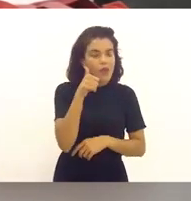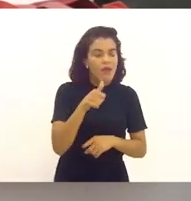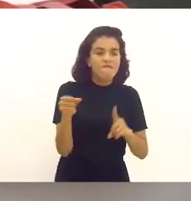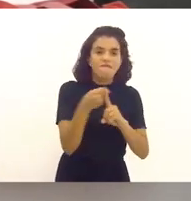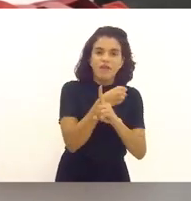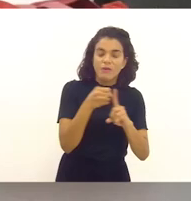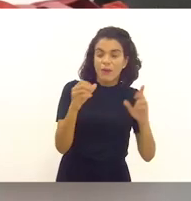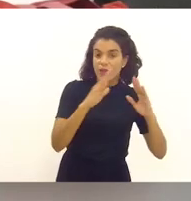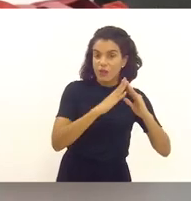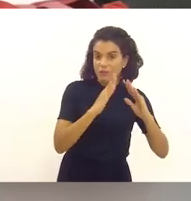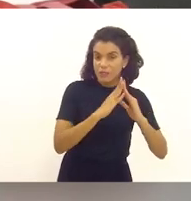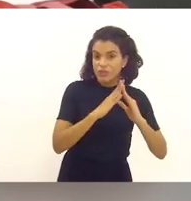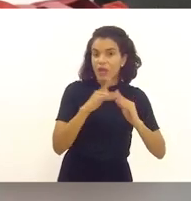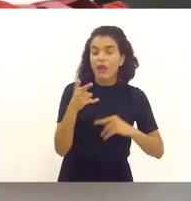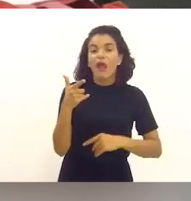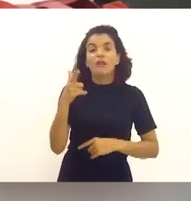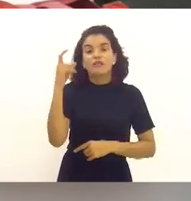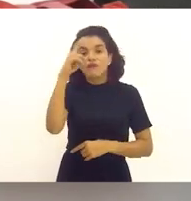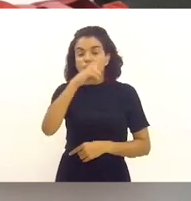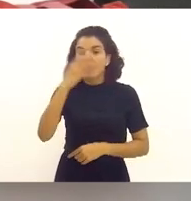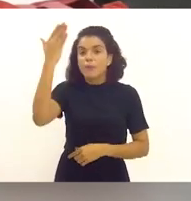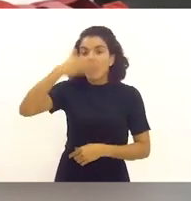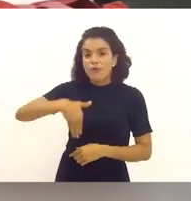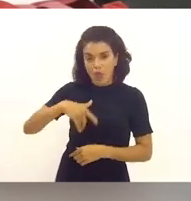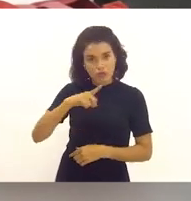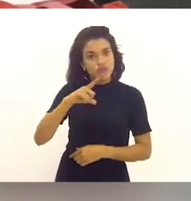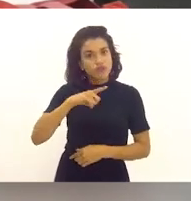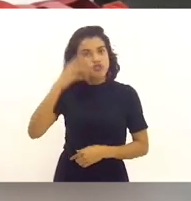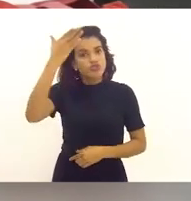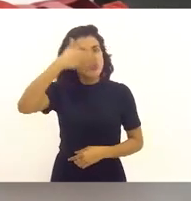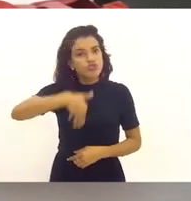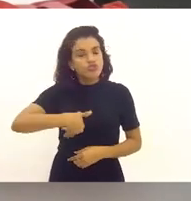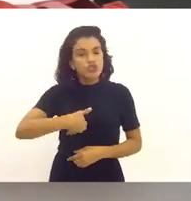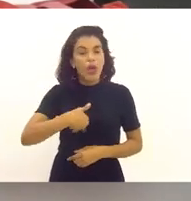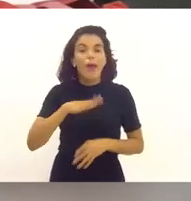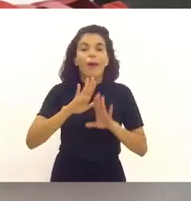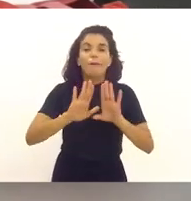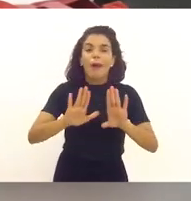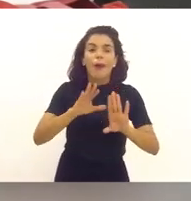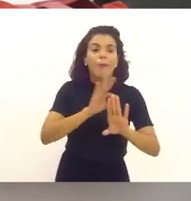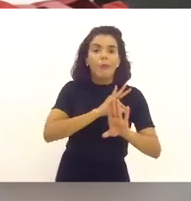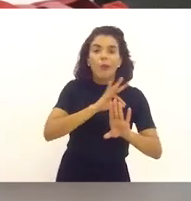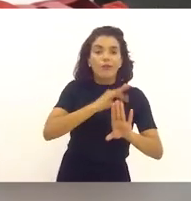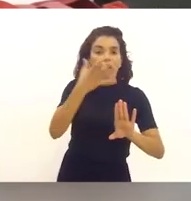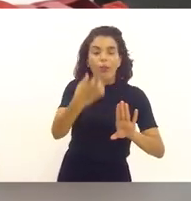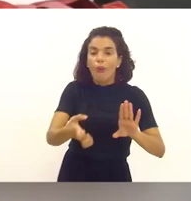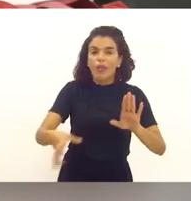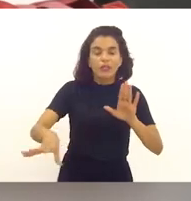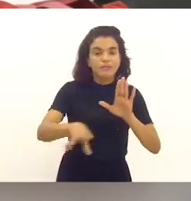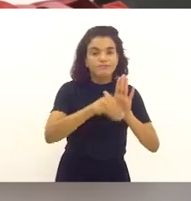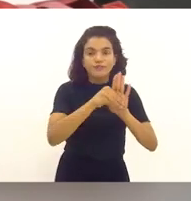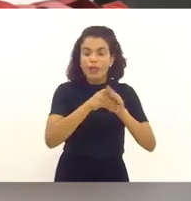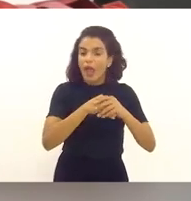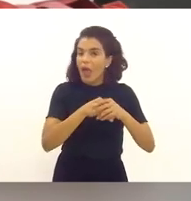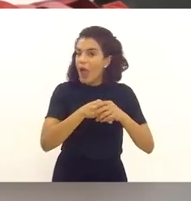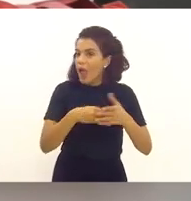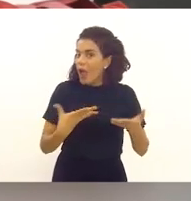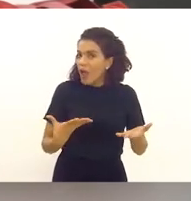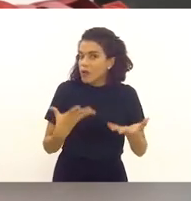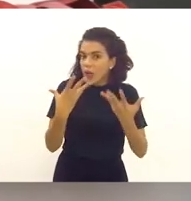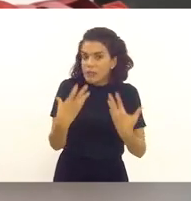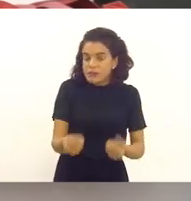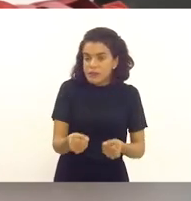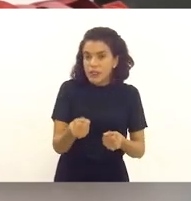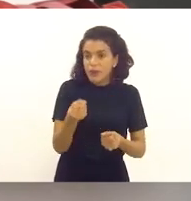para colocar as provas eu tinha as provas mas a a policial não queria inserir as provas não queria